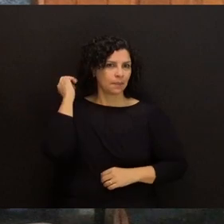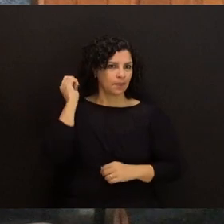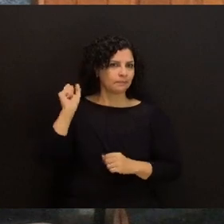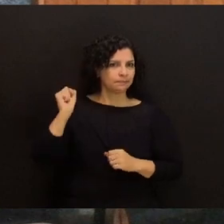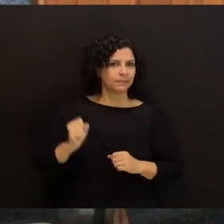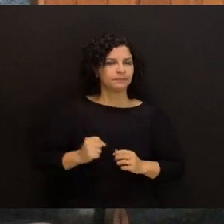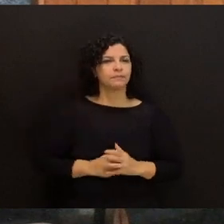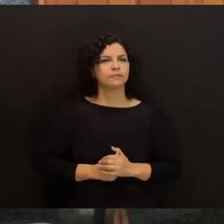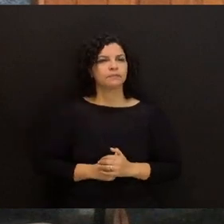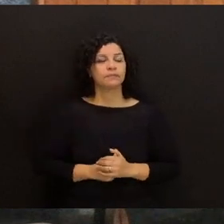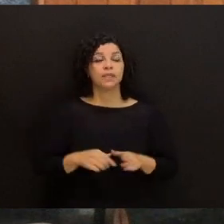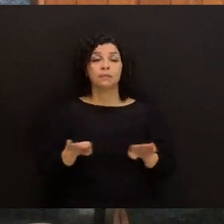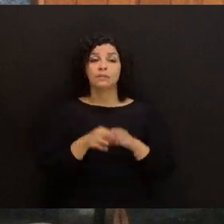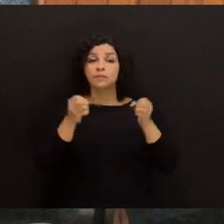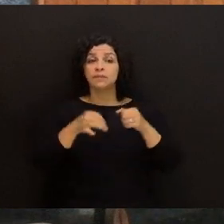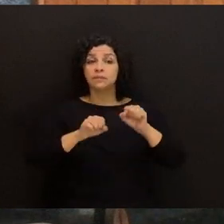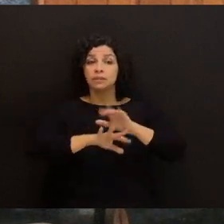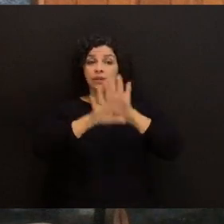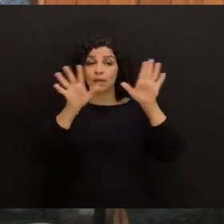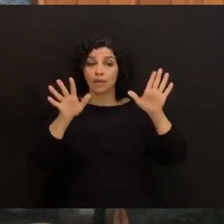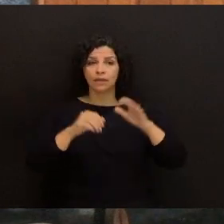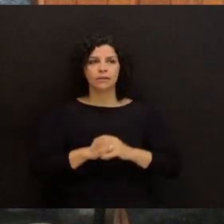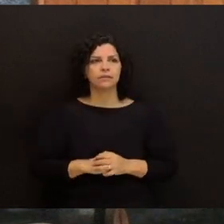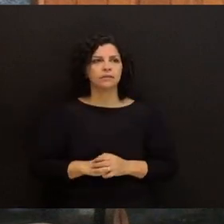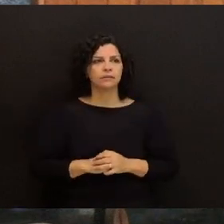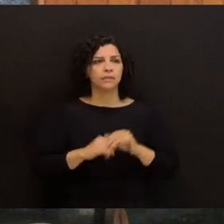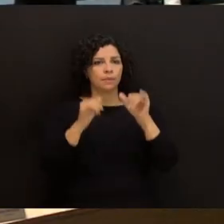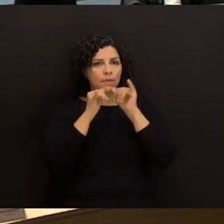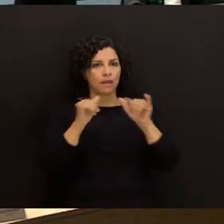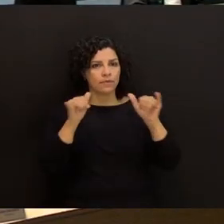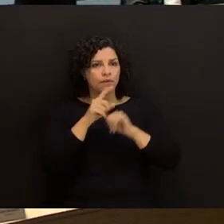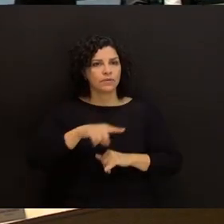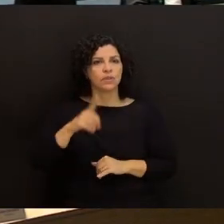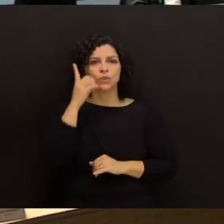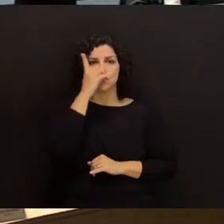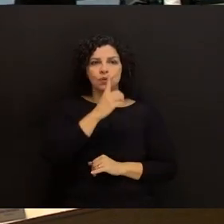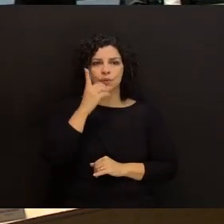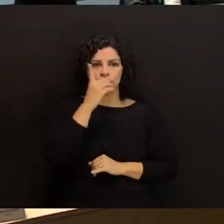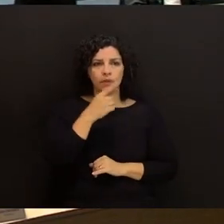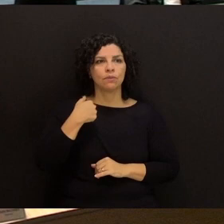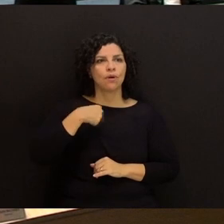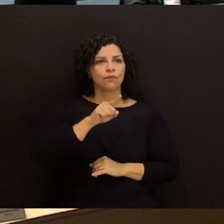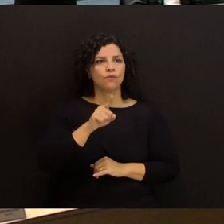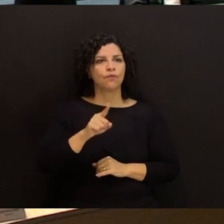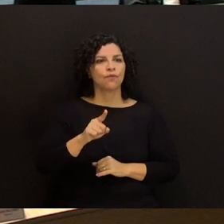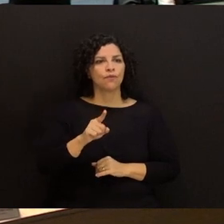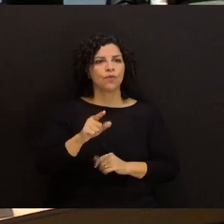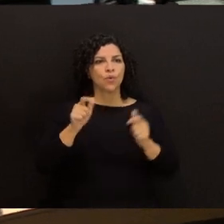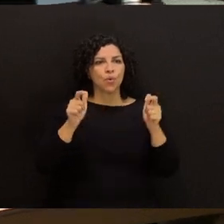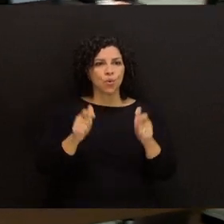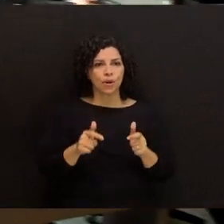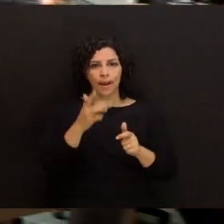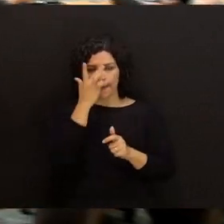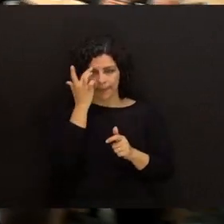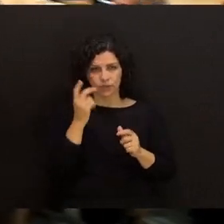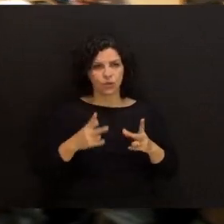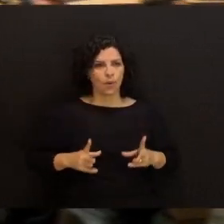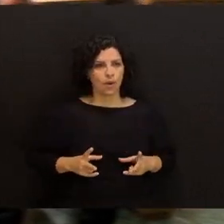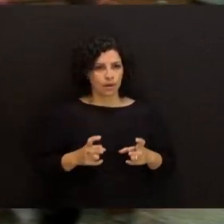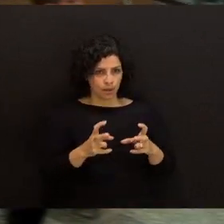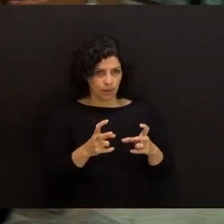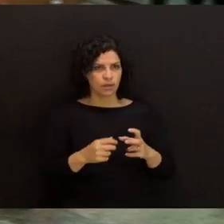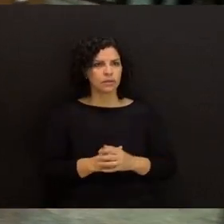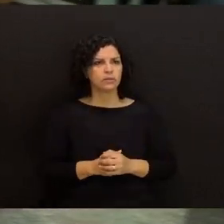é só para deixar bem claro a gente também foi comunicado domingo eu tava lá no evento do de uma pessoa está com câncer